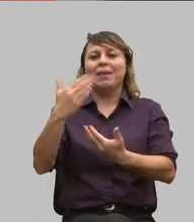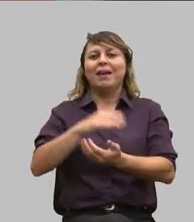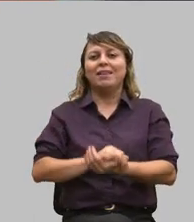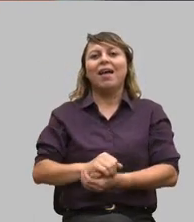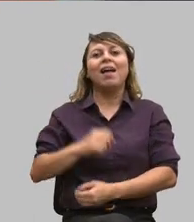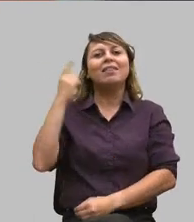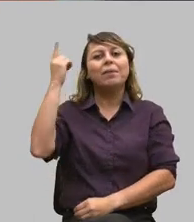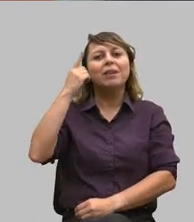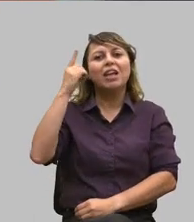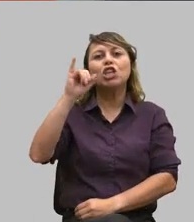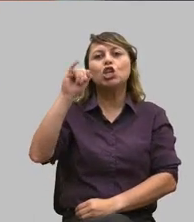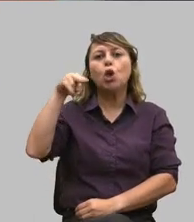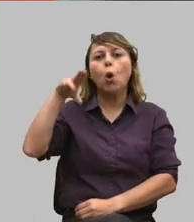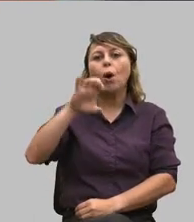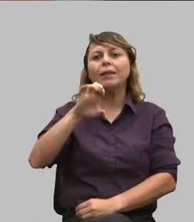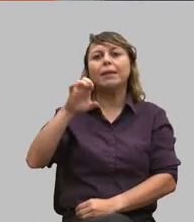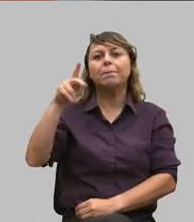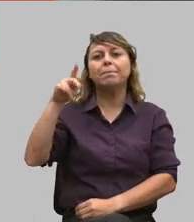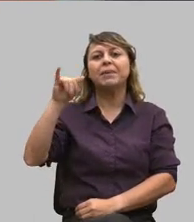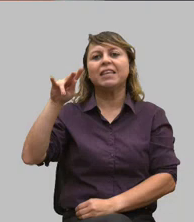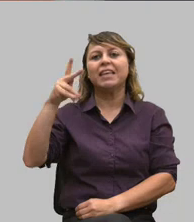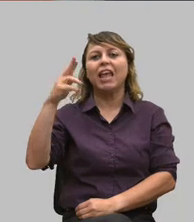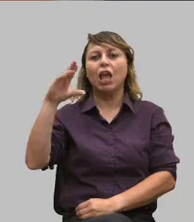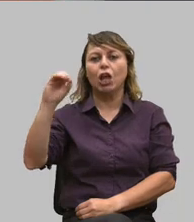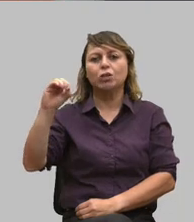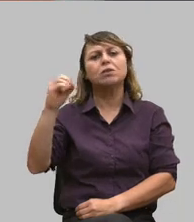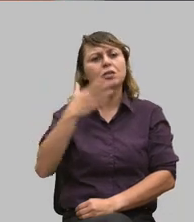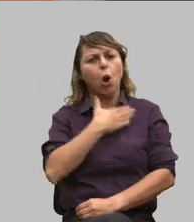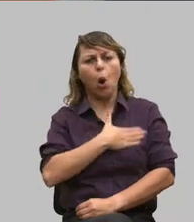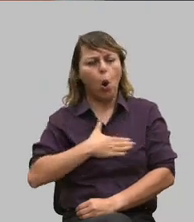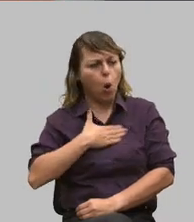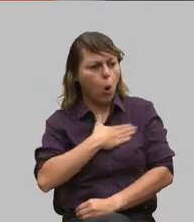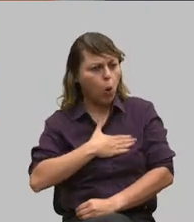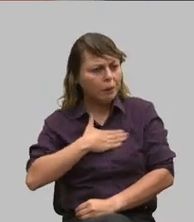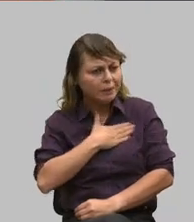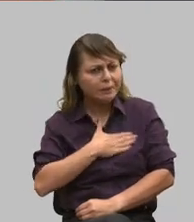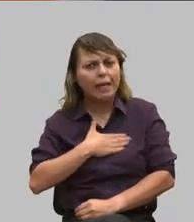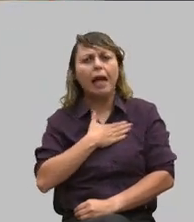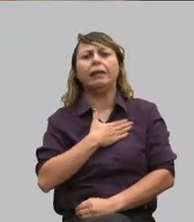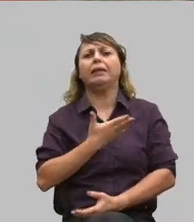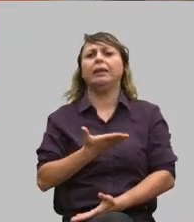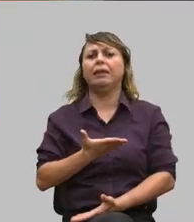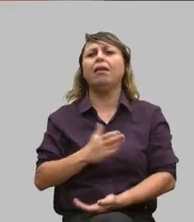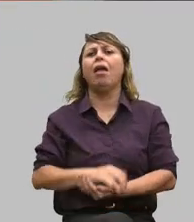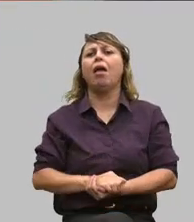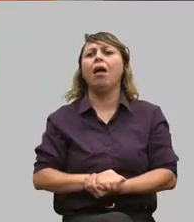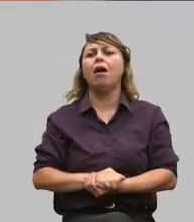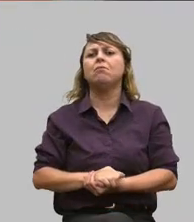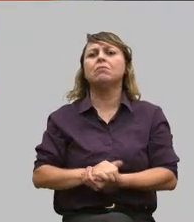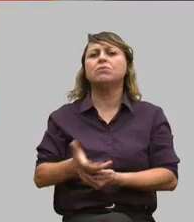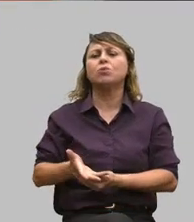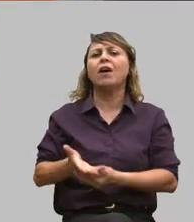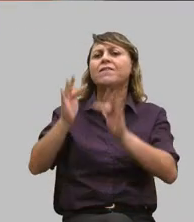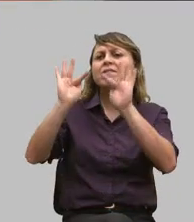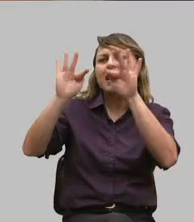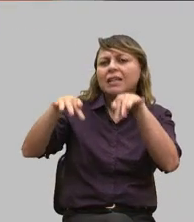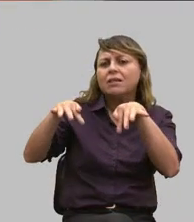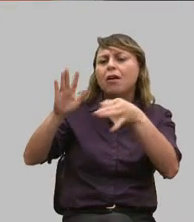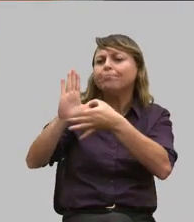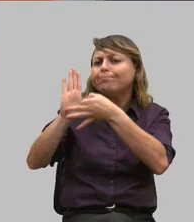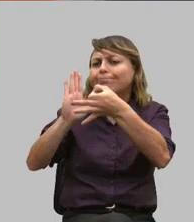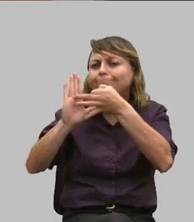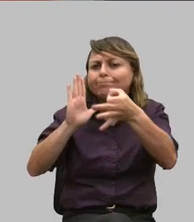Ioni Pinheiro se ela gostaria de fazer as suas considerações a